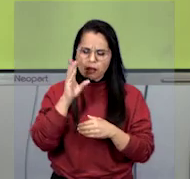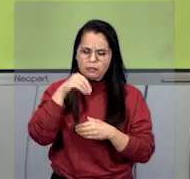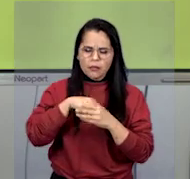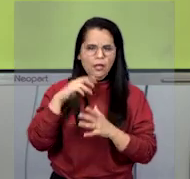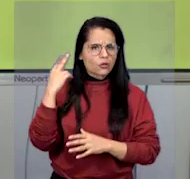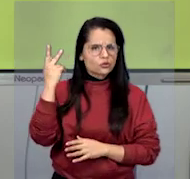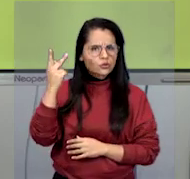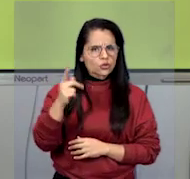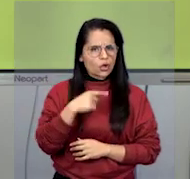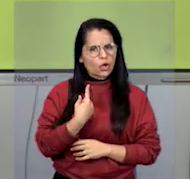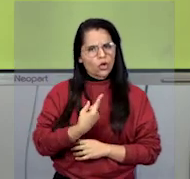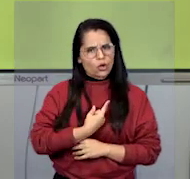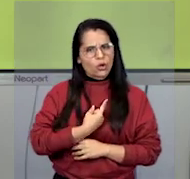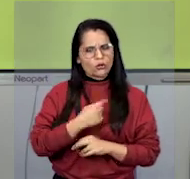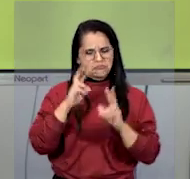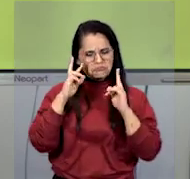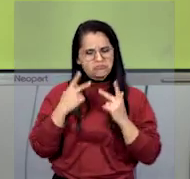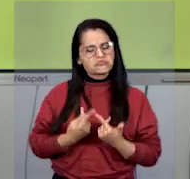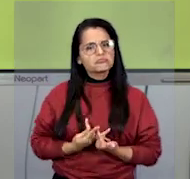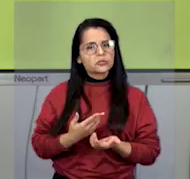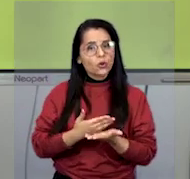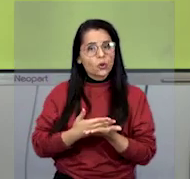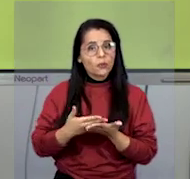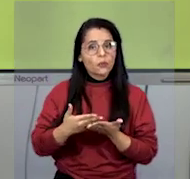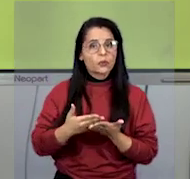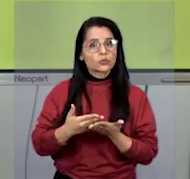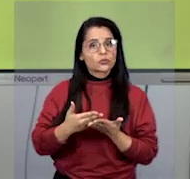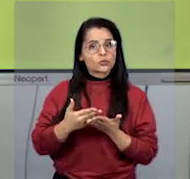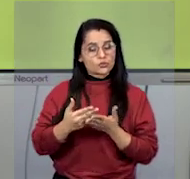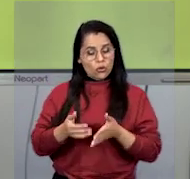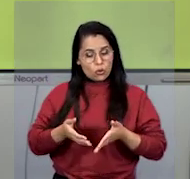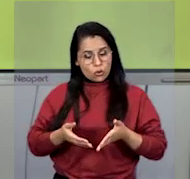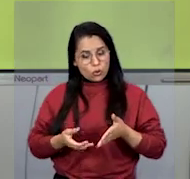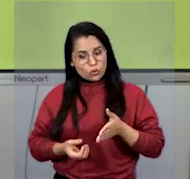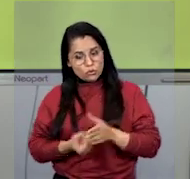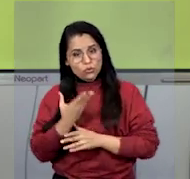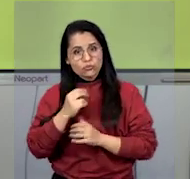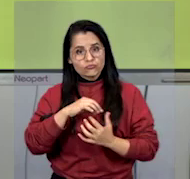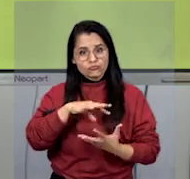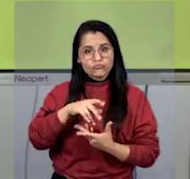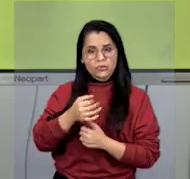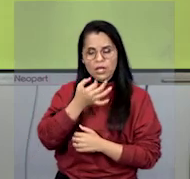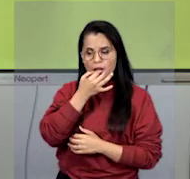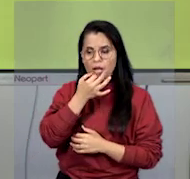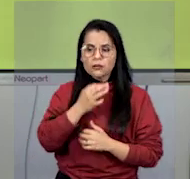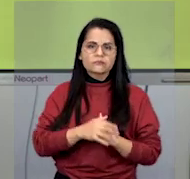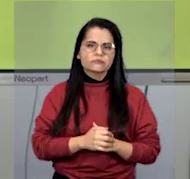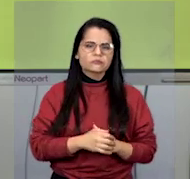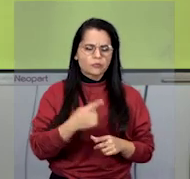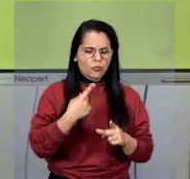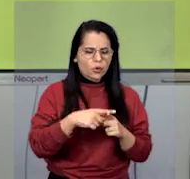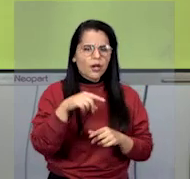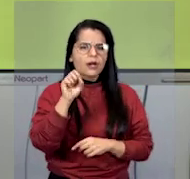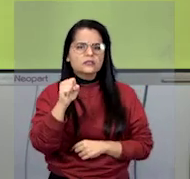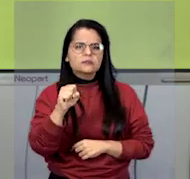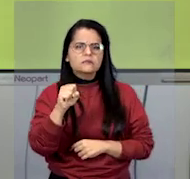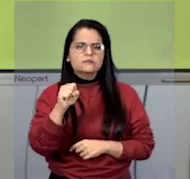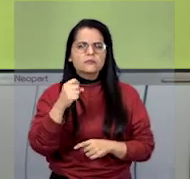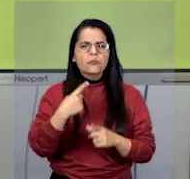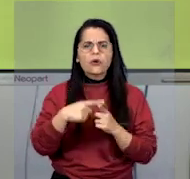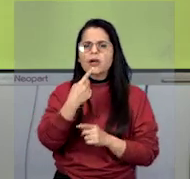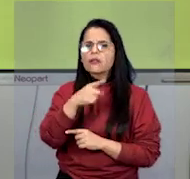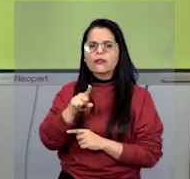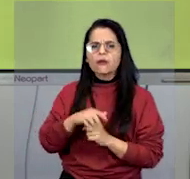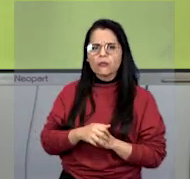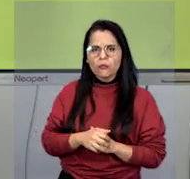história. Desde que o ser humano pisou aqui na Terra, ele argumenta. Ele pergunta por que sim ou por que não? Por que